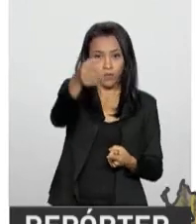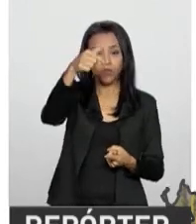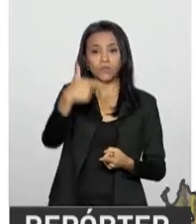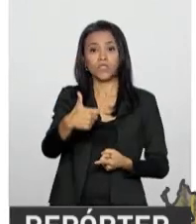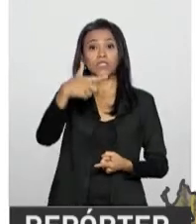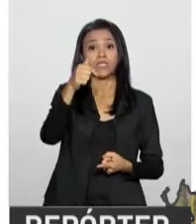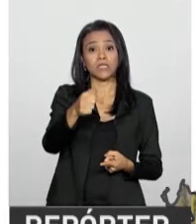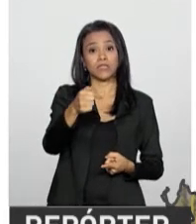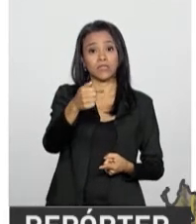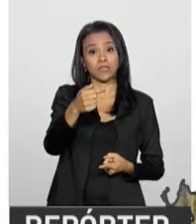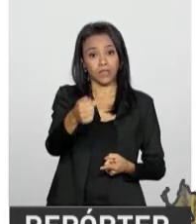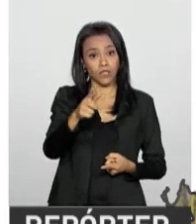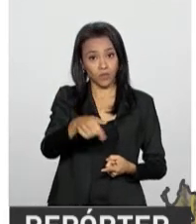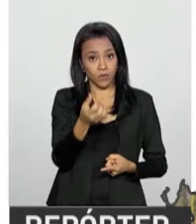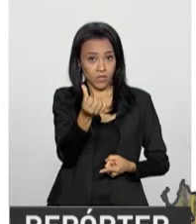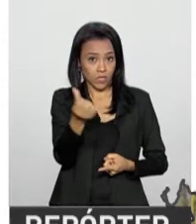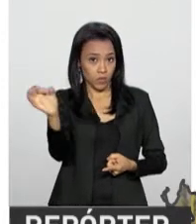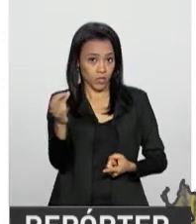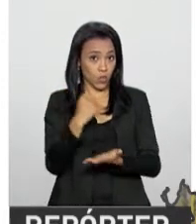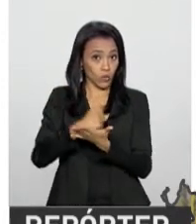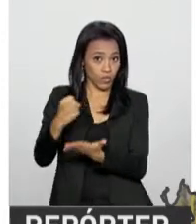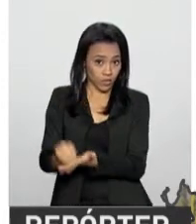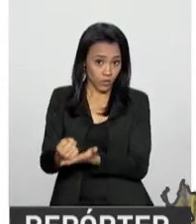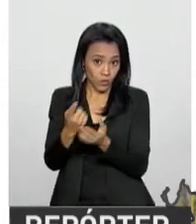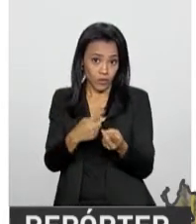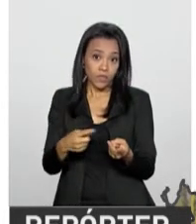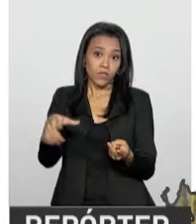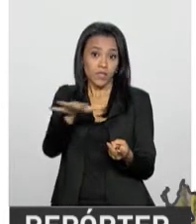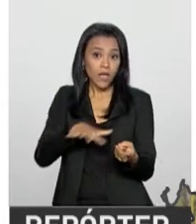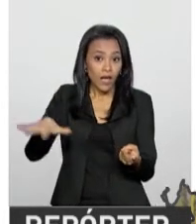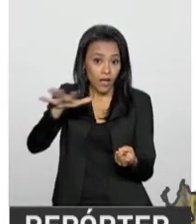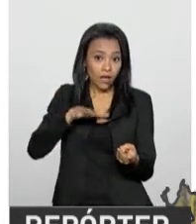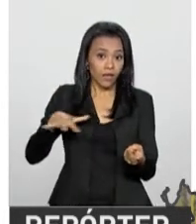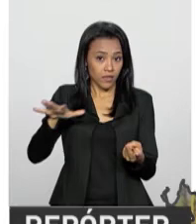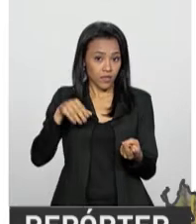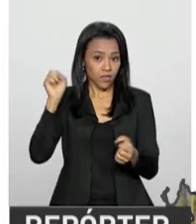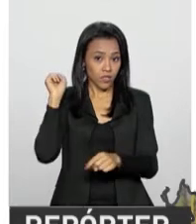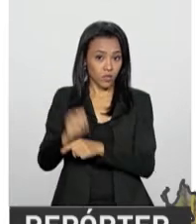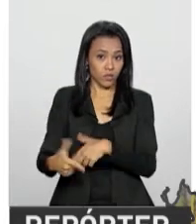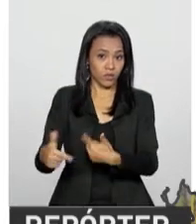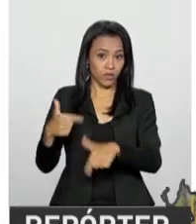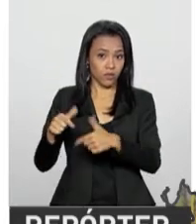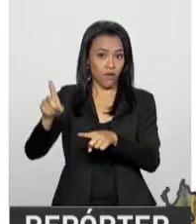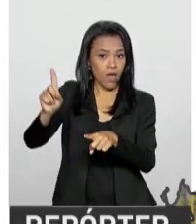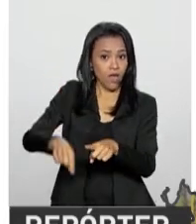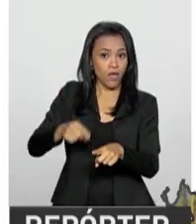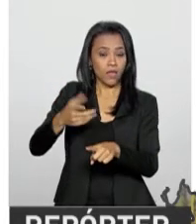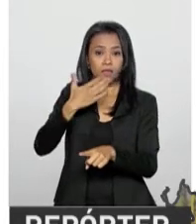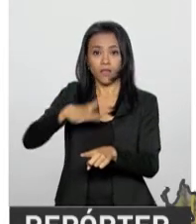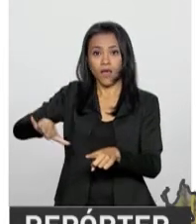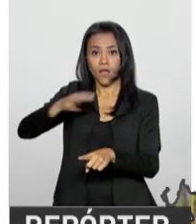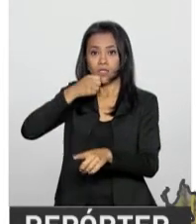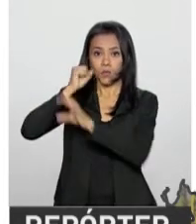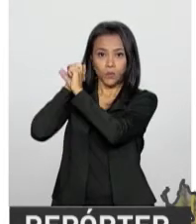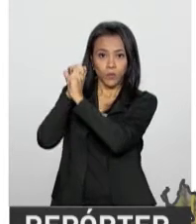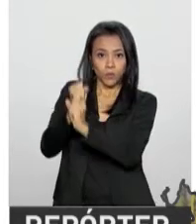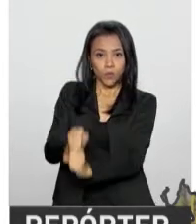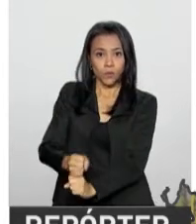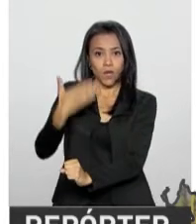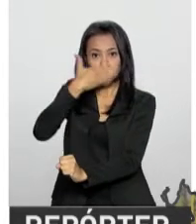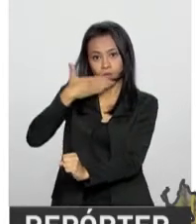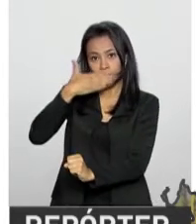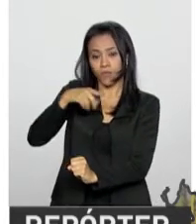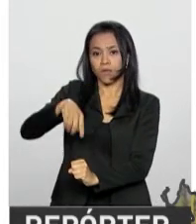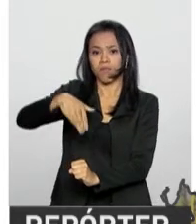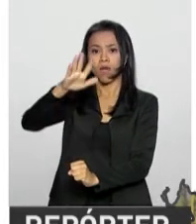27,6 por cento das contratações e o setor responsável por esse desempenho é a produção de açúcar que ficou com mais